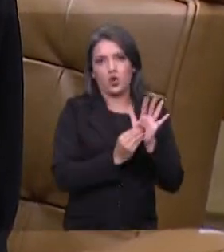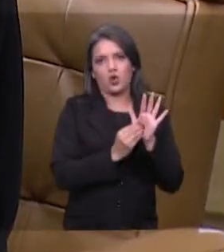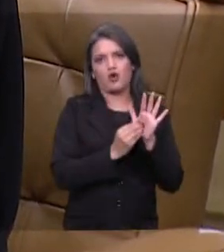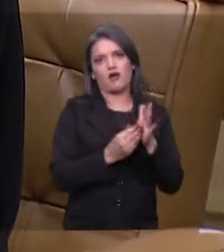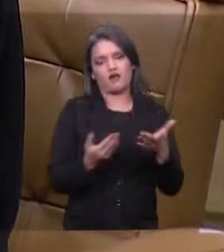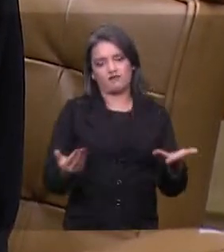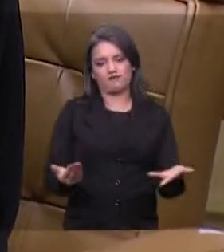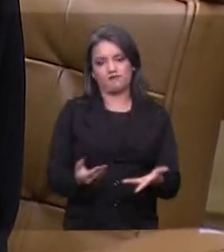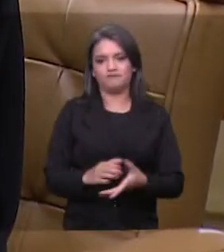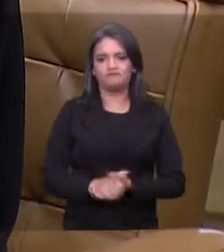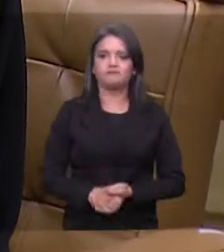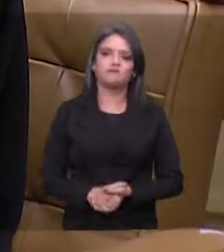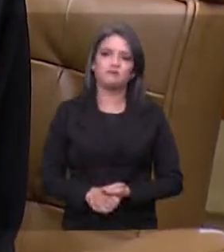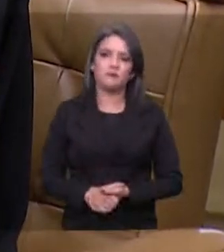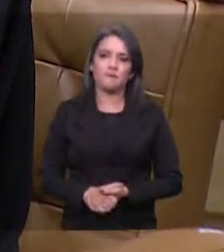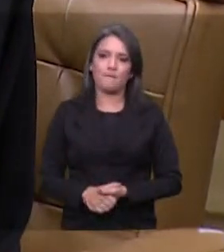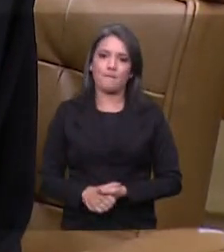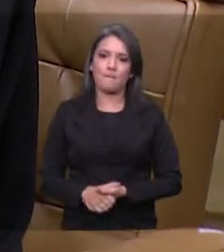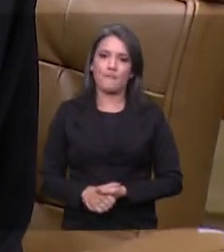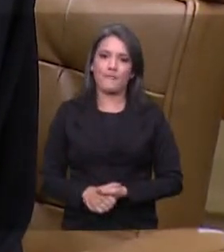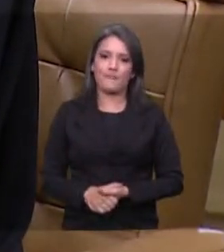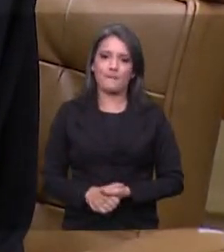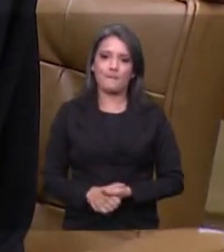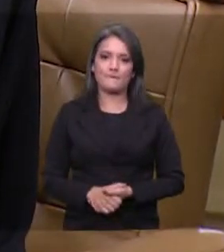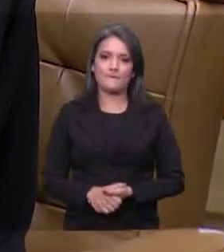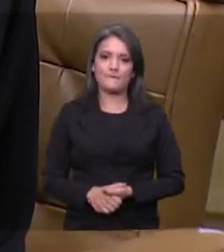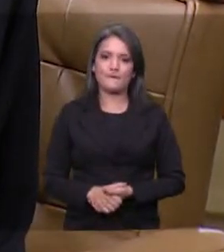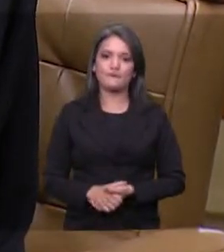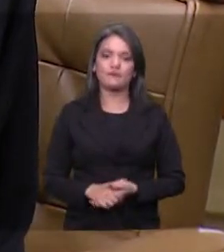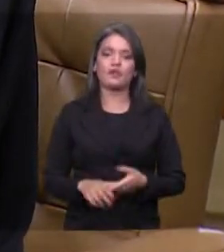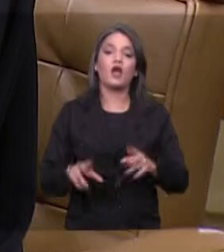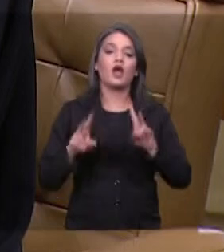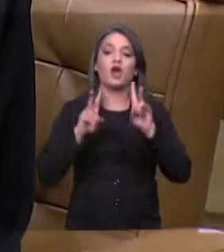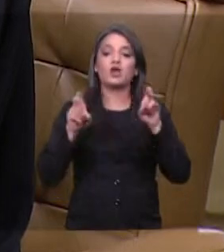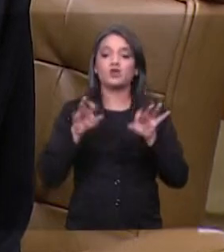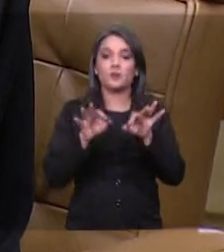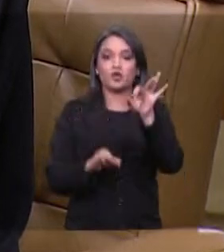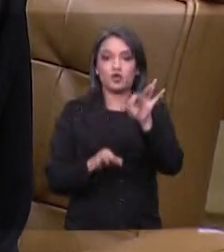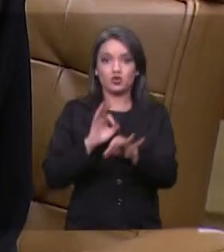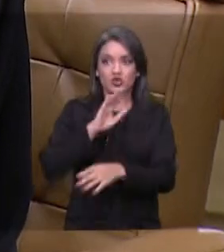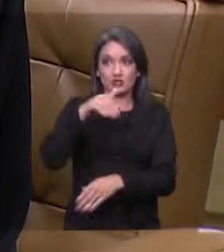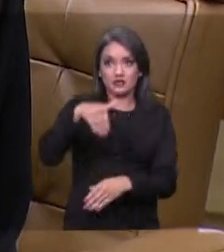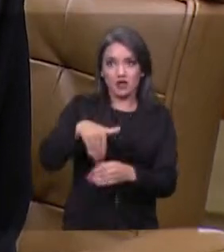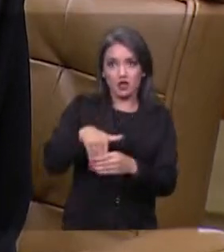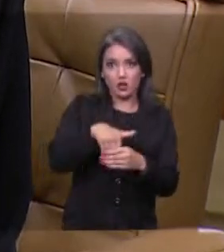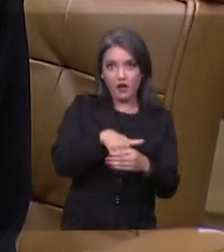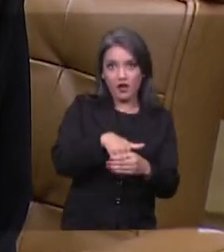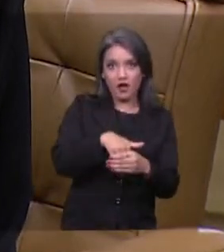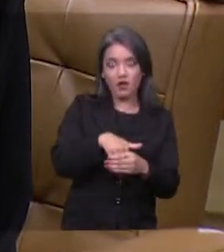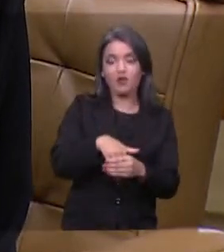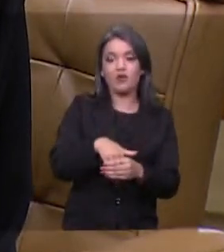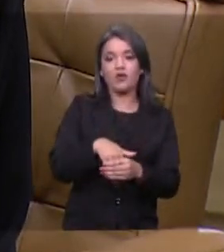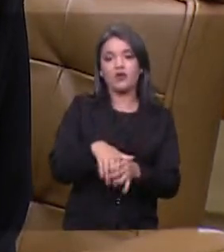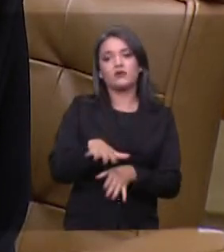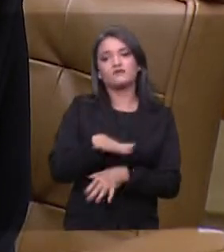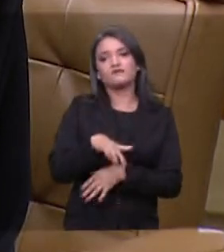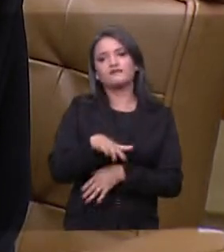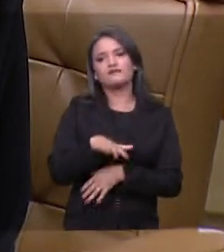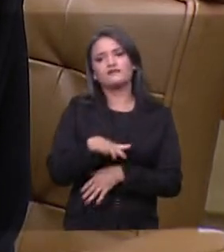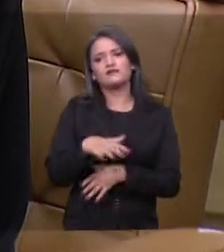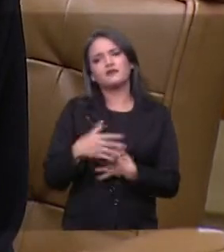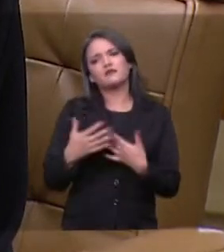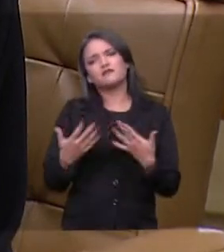neste julgamento. Especificamente em relação à questão da justiça eleitoral, eu penso que há ainda